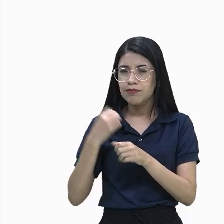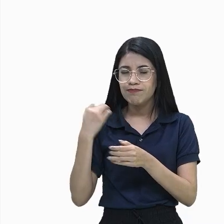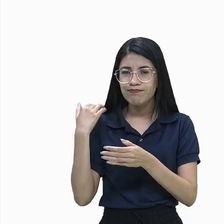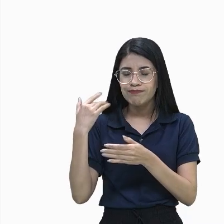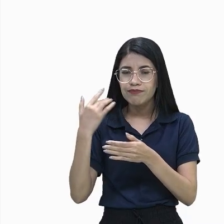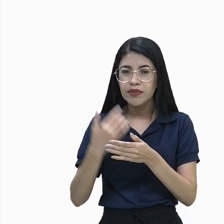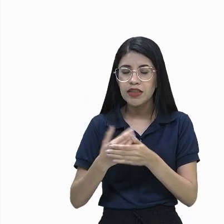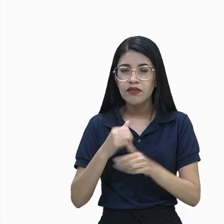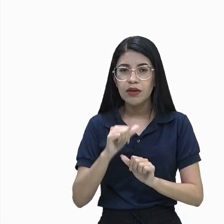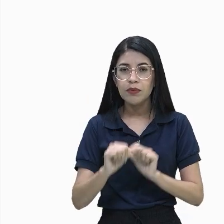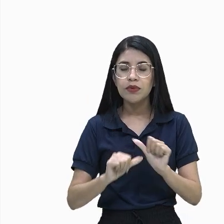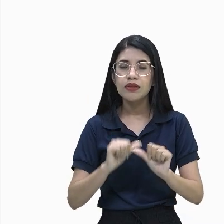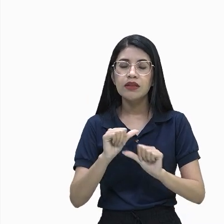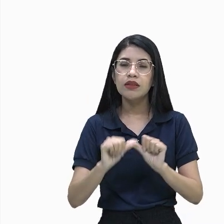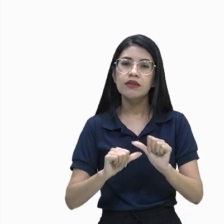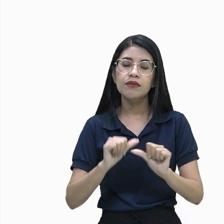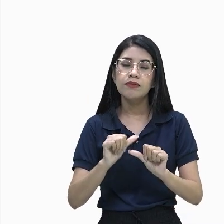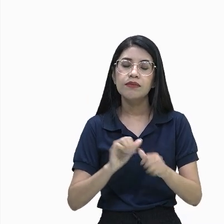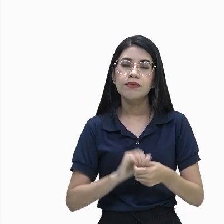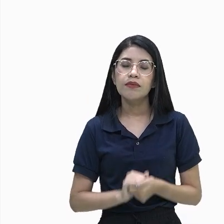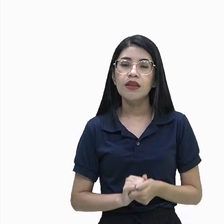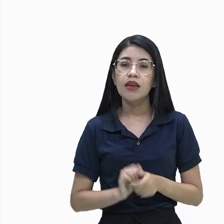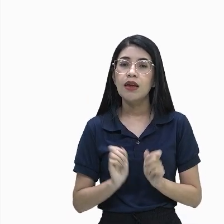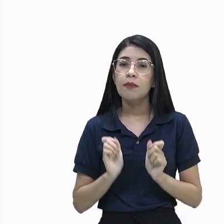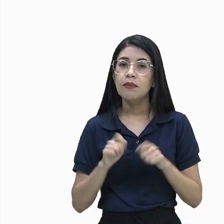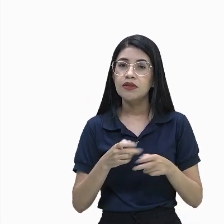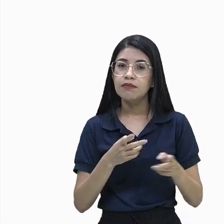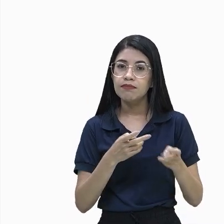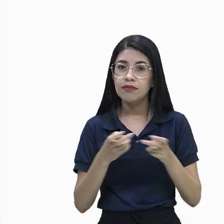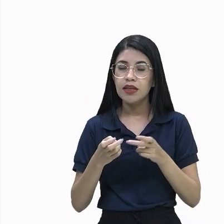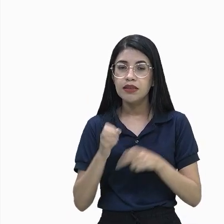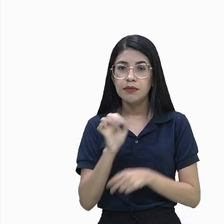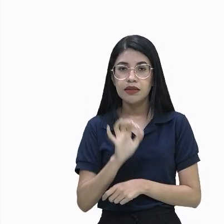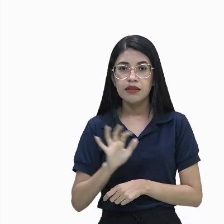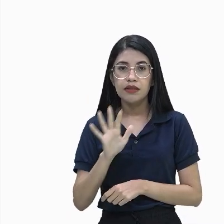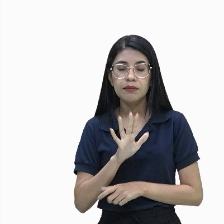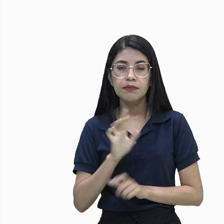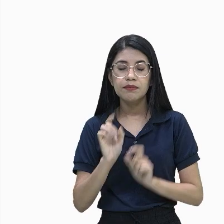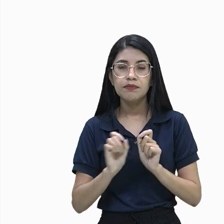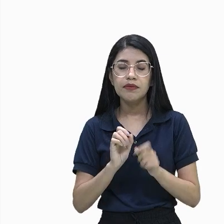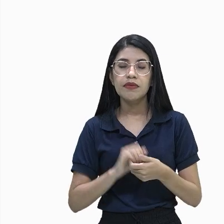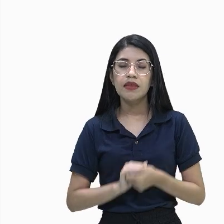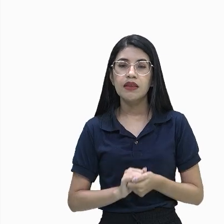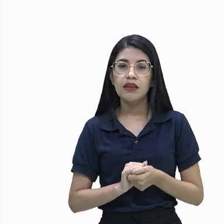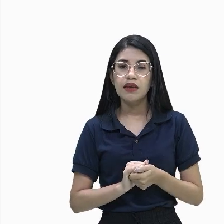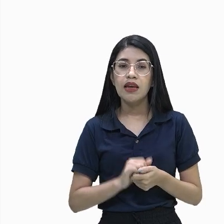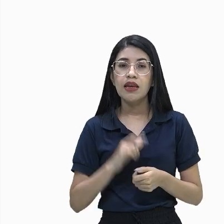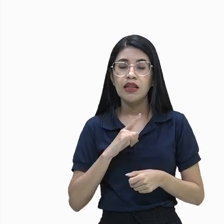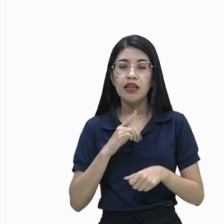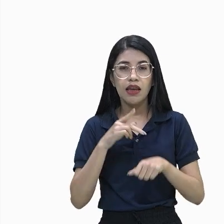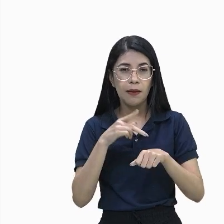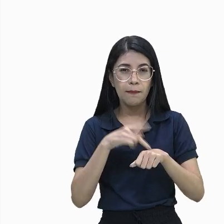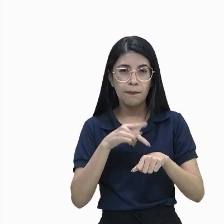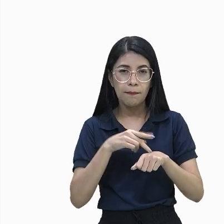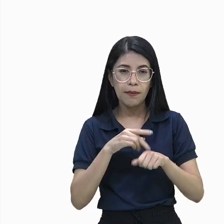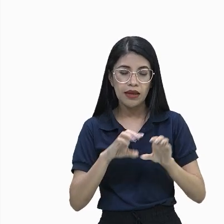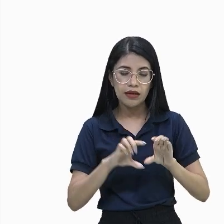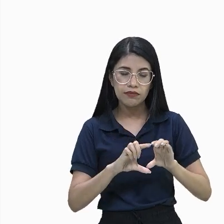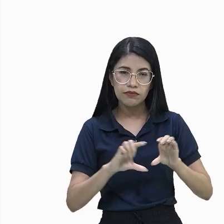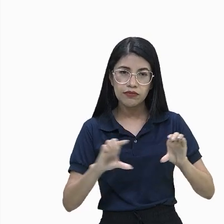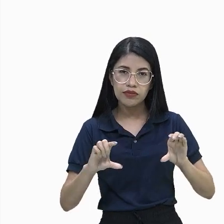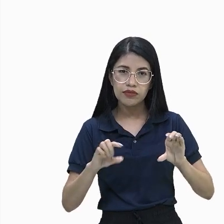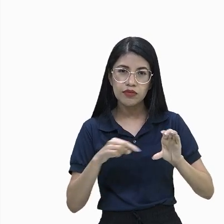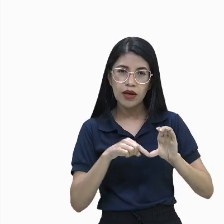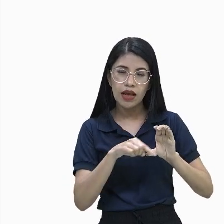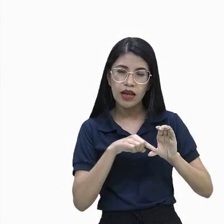À superfície. E aí vocês podem observar na imagem, né, a camada da rocha, que está bem mais lá dentro da